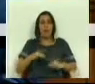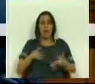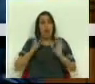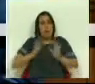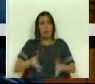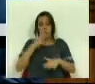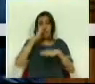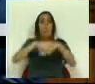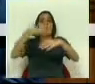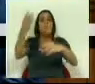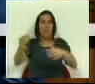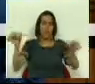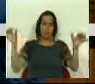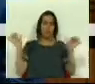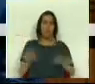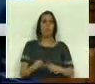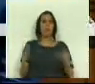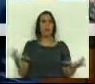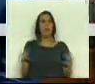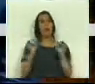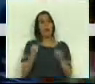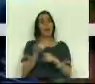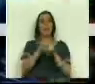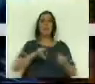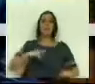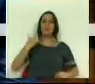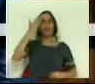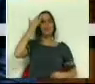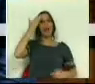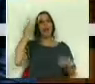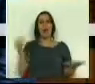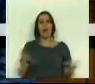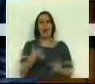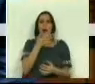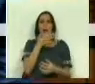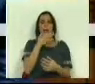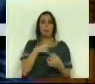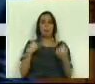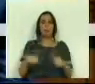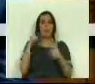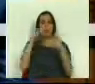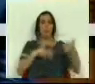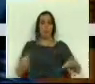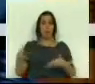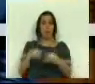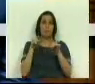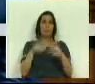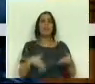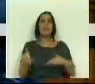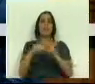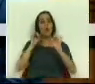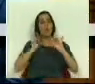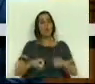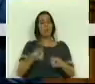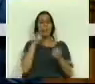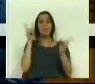E quanto mais tarde, piora. É exatamente por isso que os verdes entendem que só nos resta um caminho. E esse caminho começa